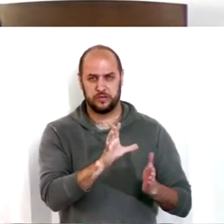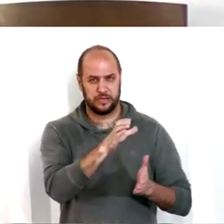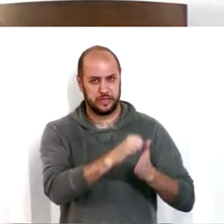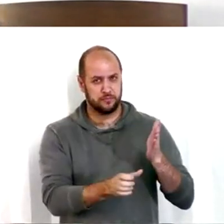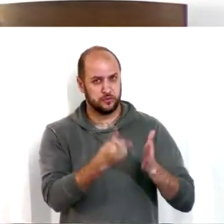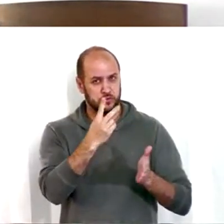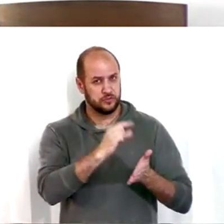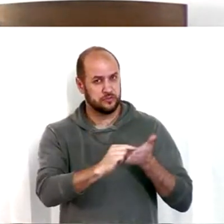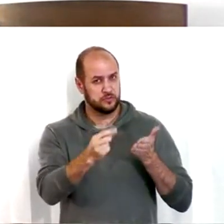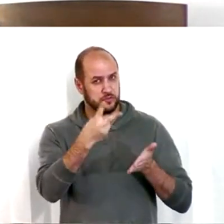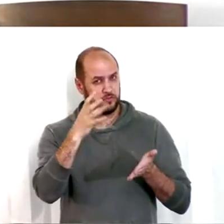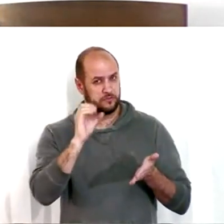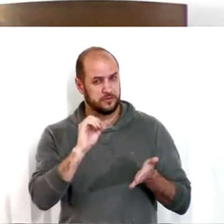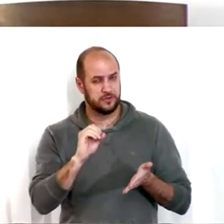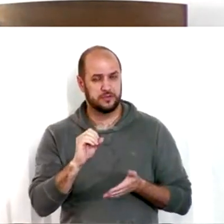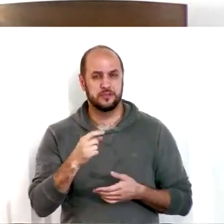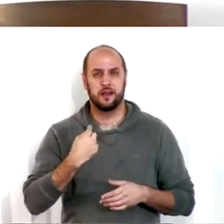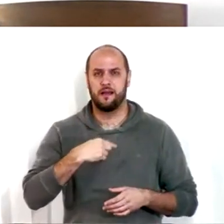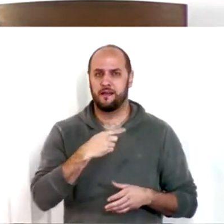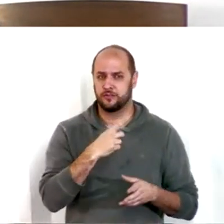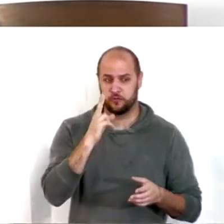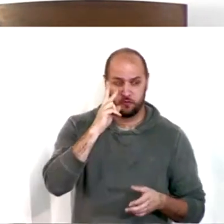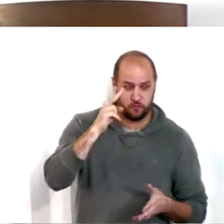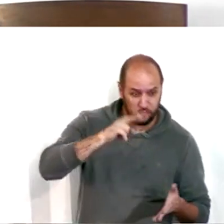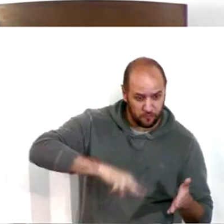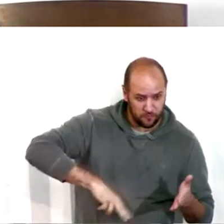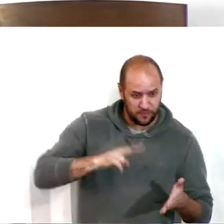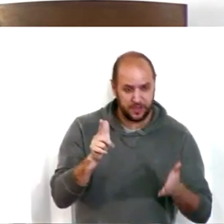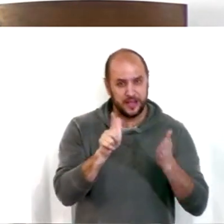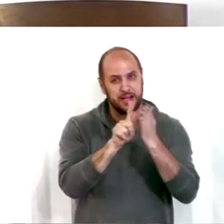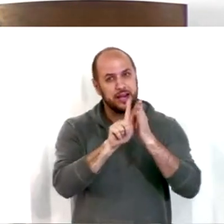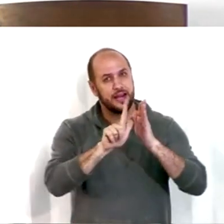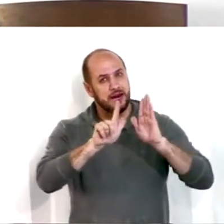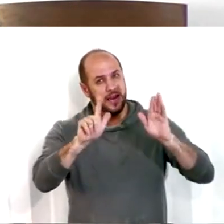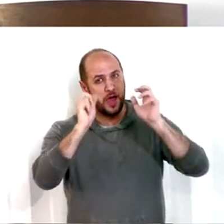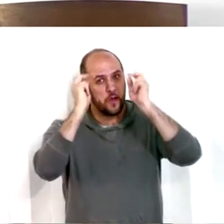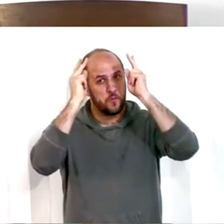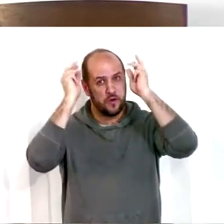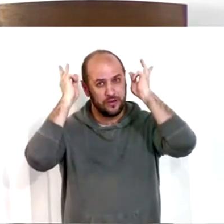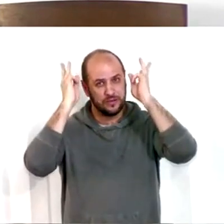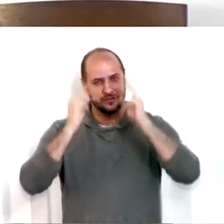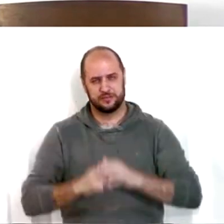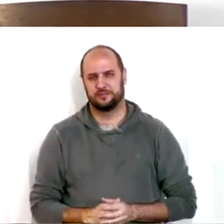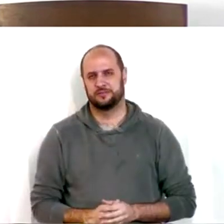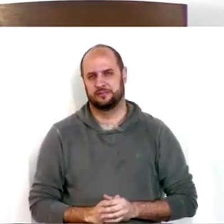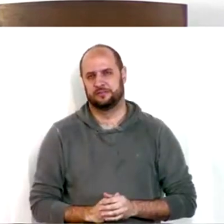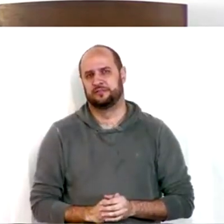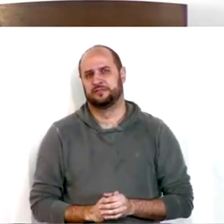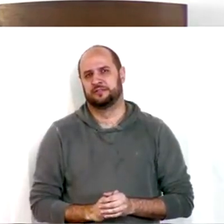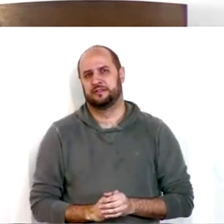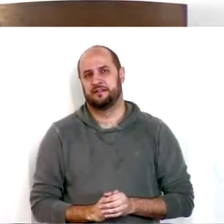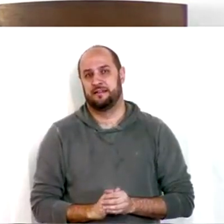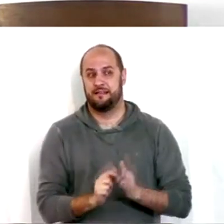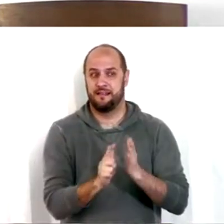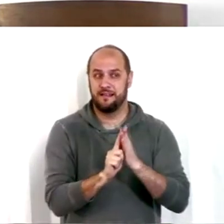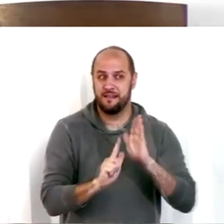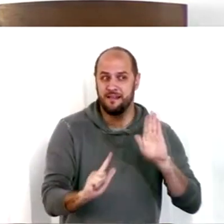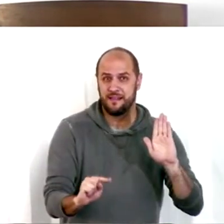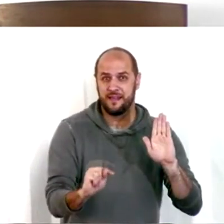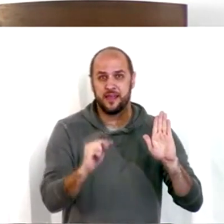2, versículo 20, nós fomos apresentados a uma lei de Moisés que se referia